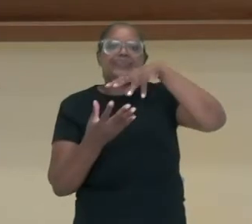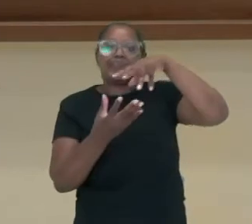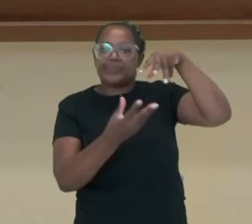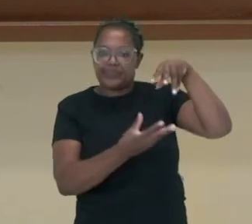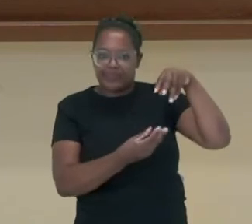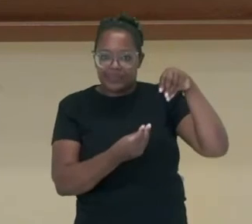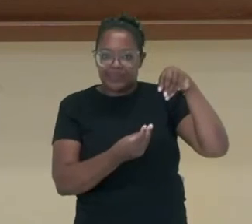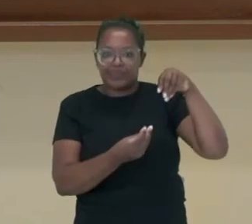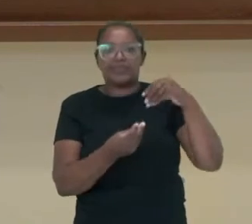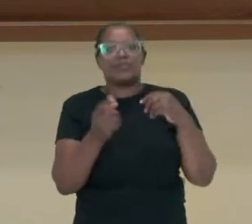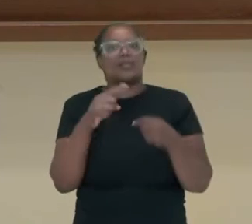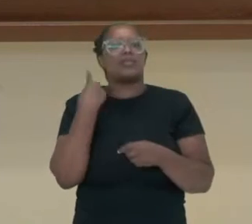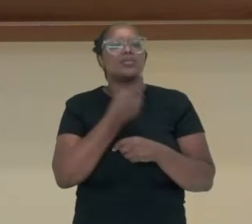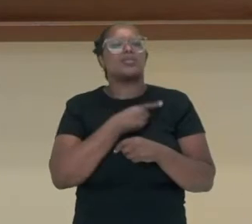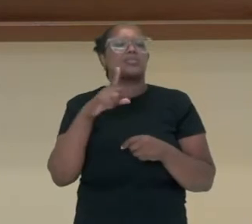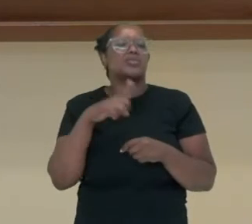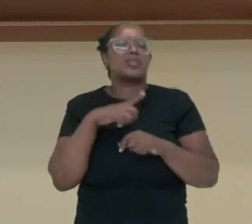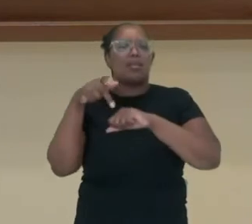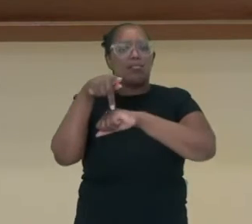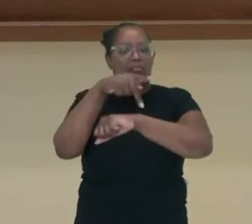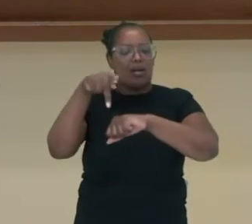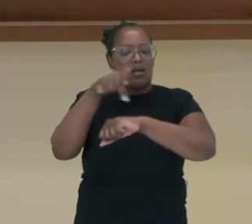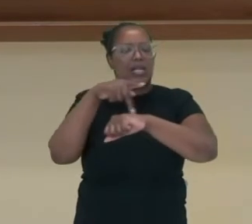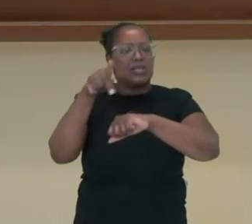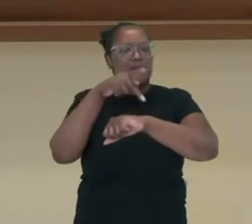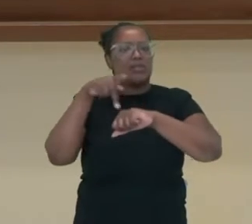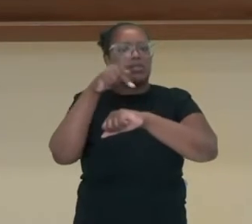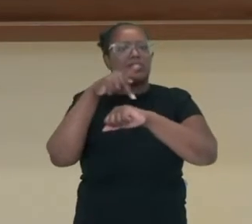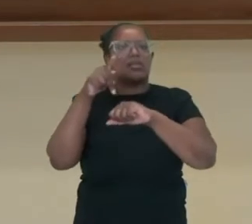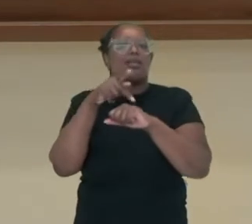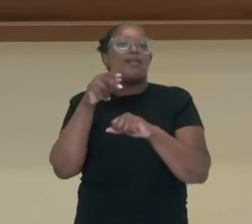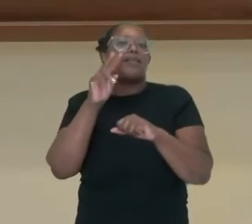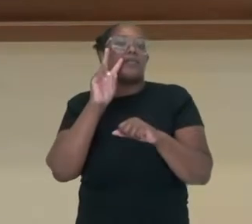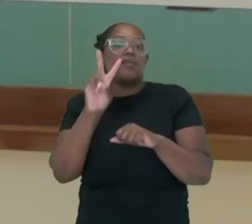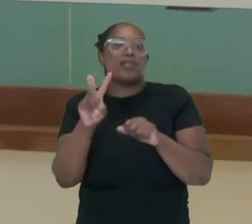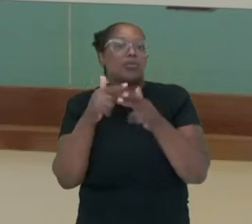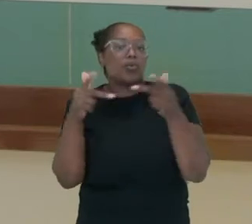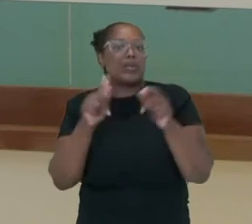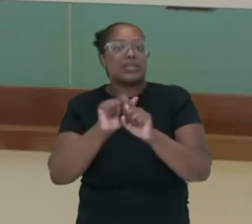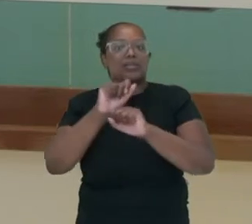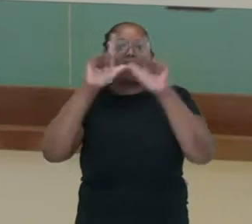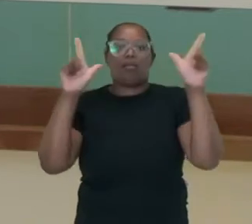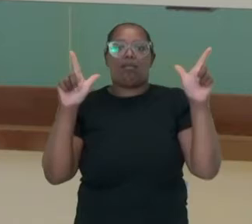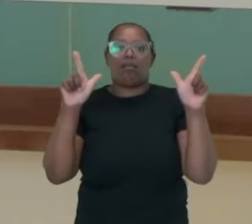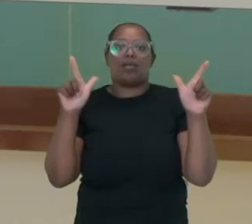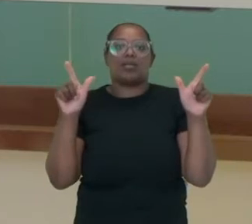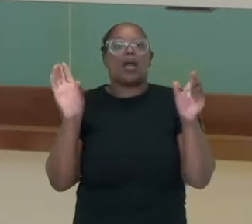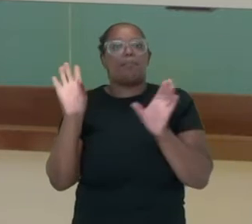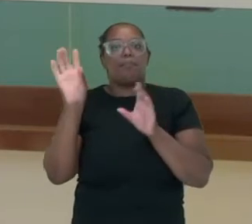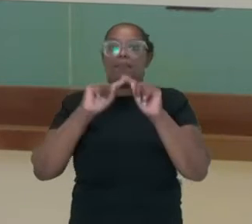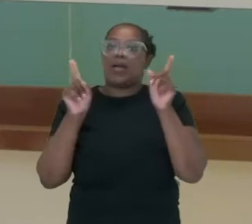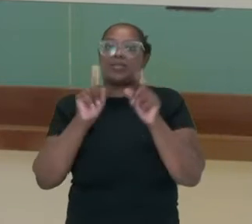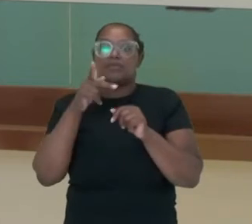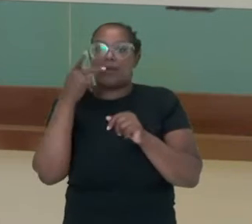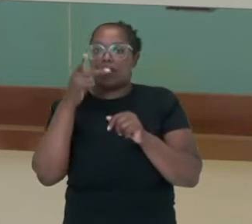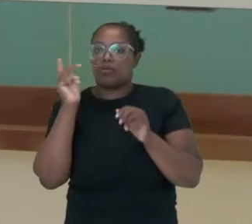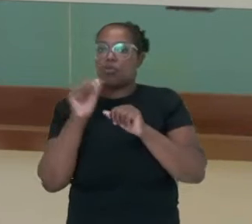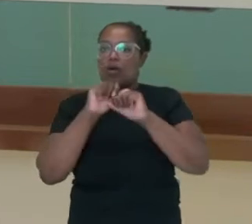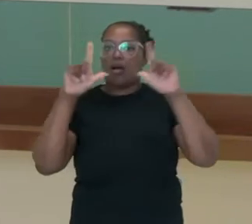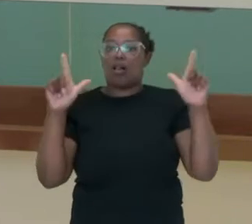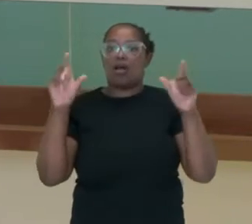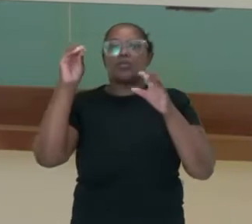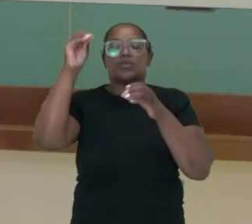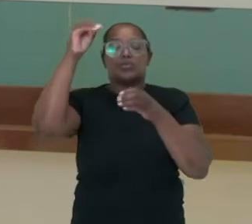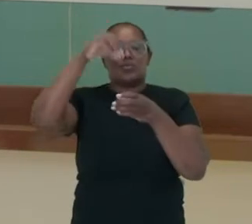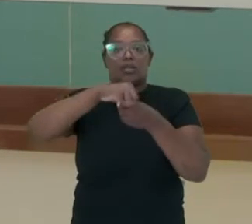Guerra Mundial, nós vamos ter países defendendo diferentes pontos de vista, claro que defendendo dentro da sua temática de poder.